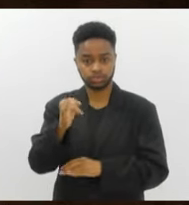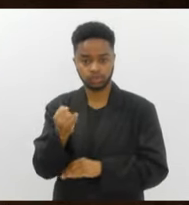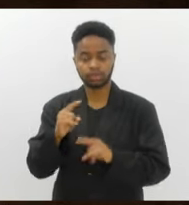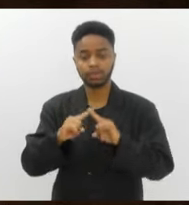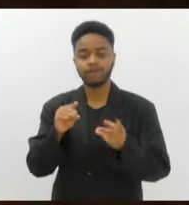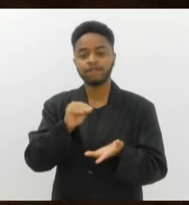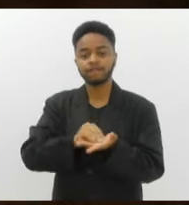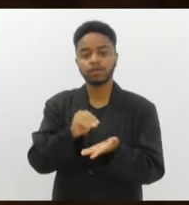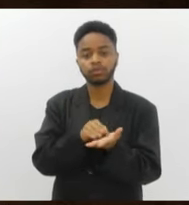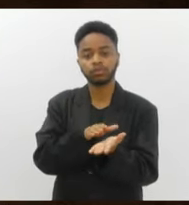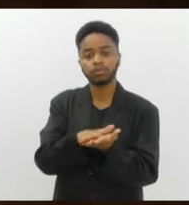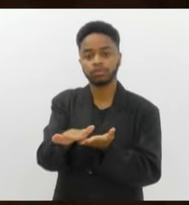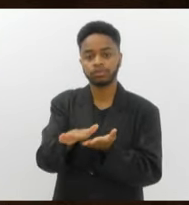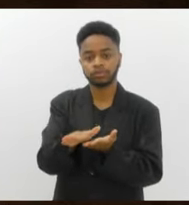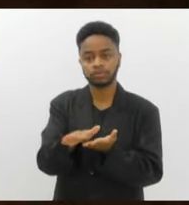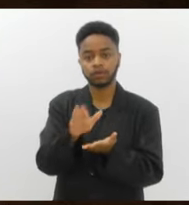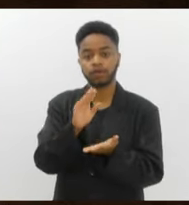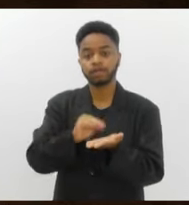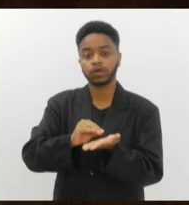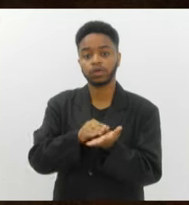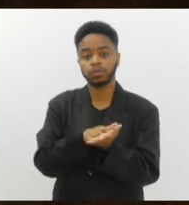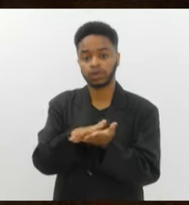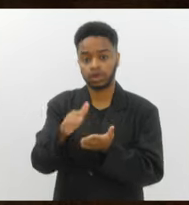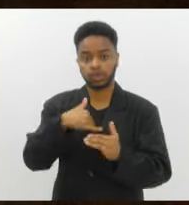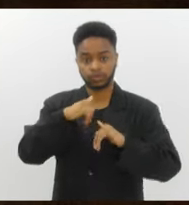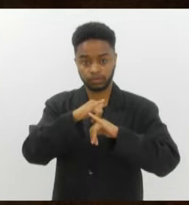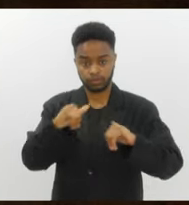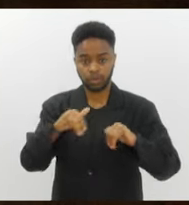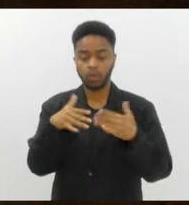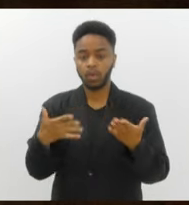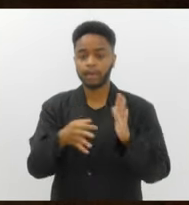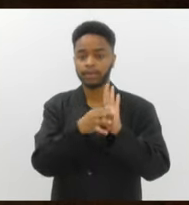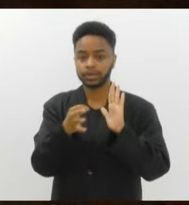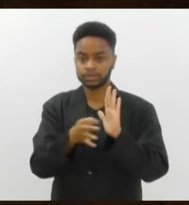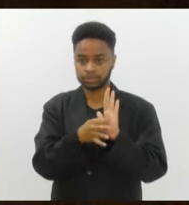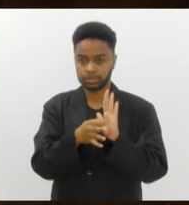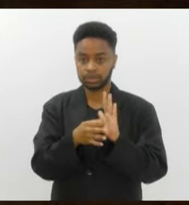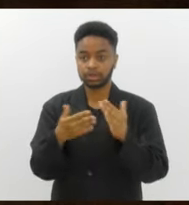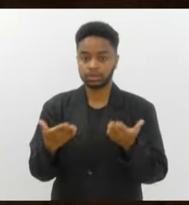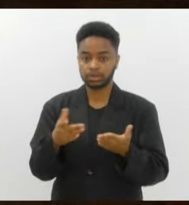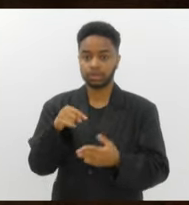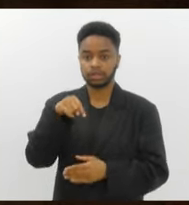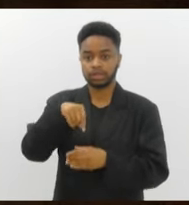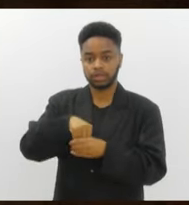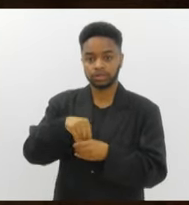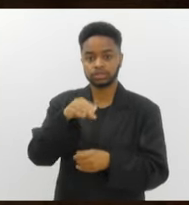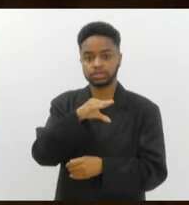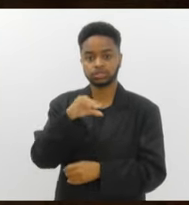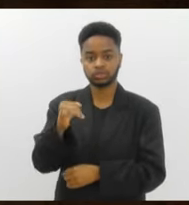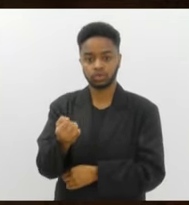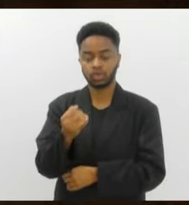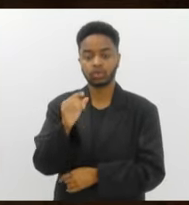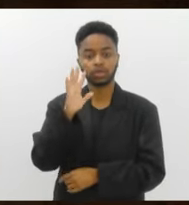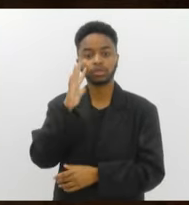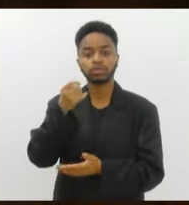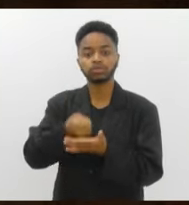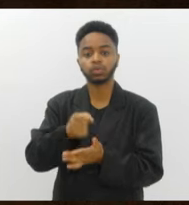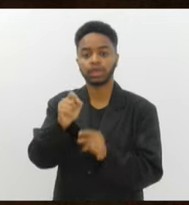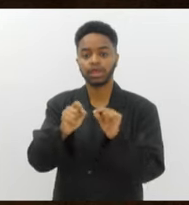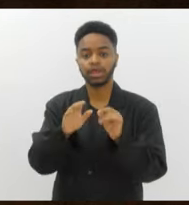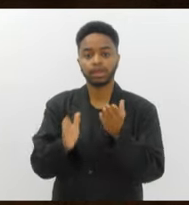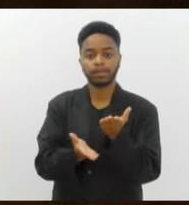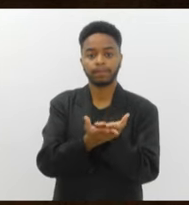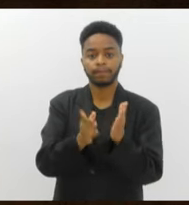Eu estou externando. Não, mas eu estou externando aqui qual seria o parecer. Então, o parecer da CCJ é pela anexação ao